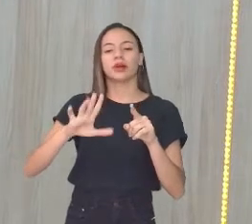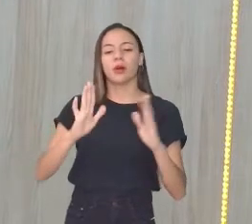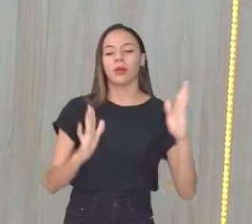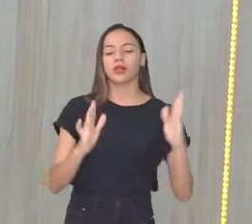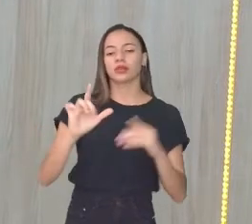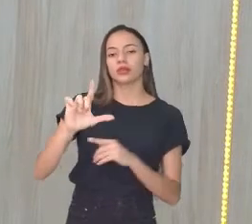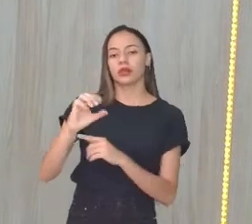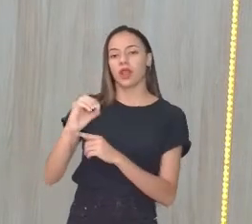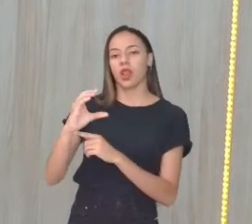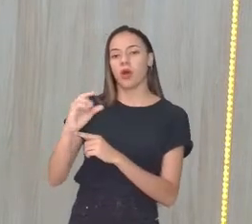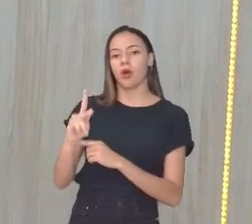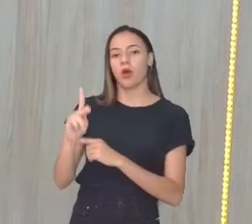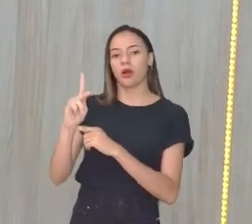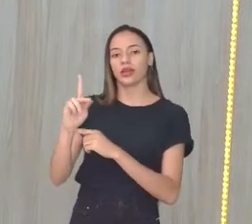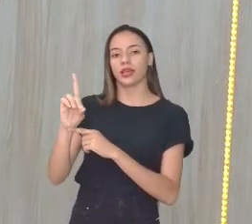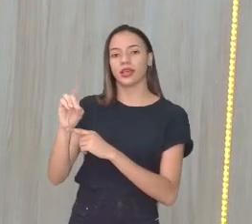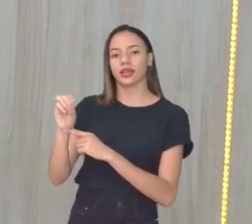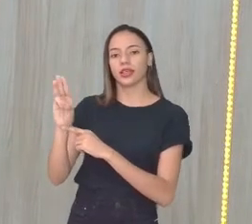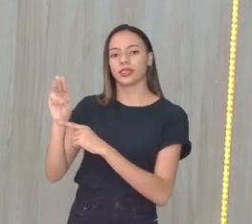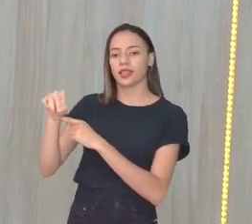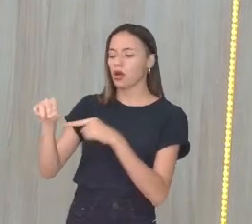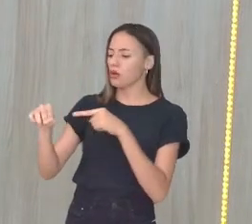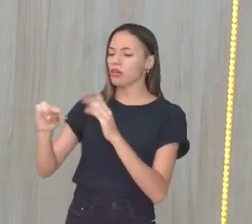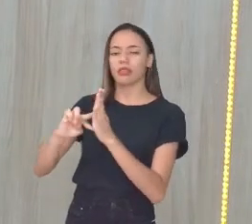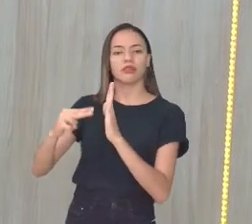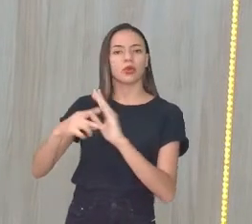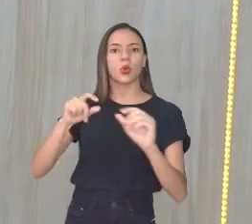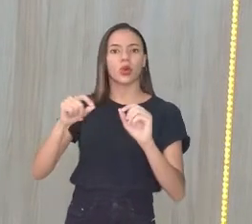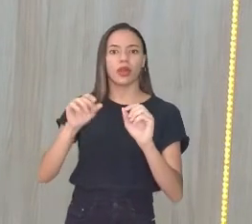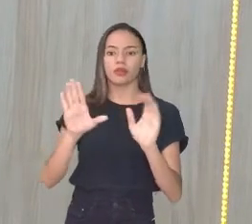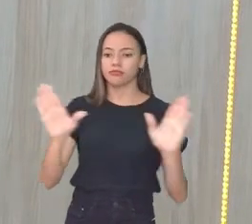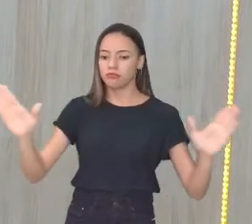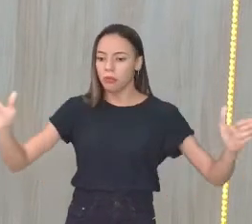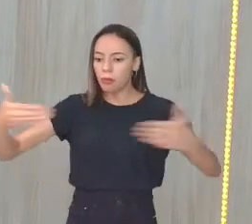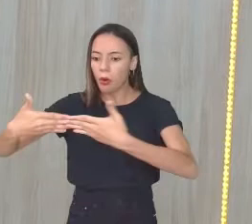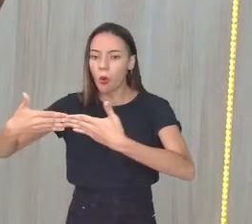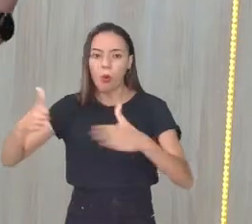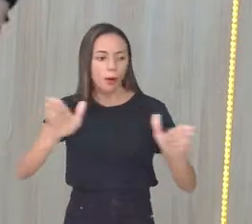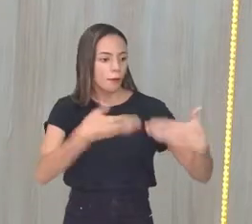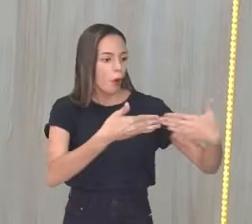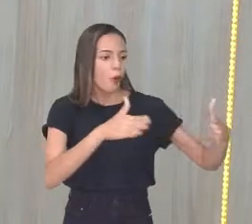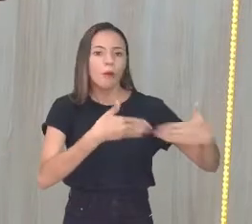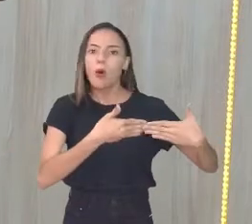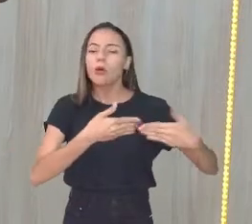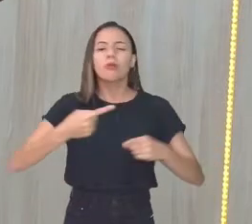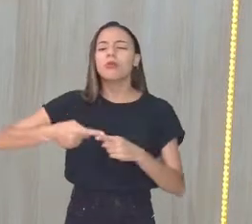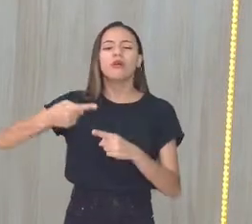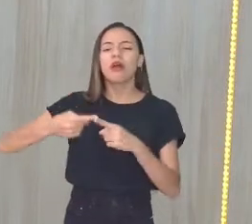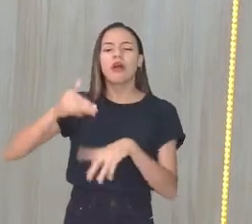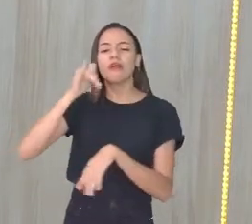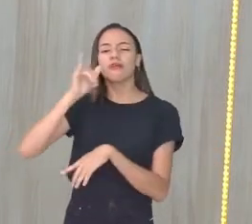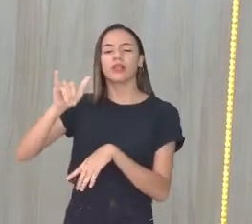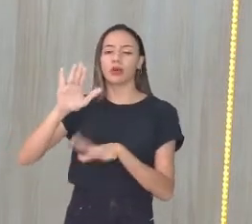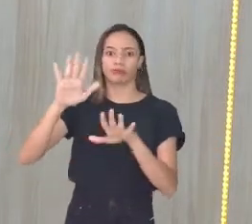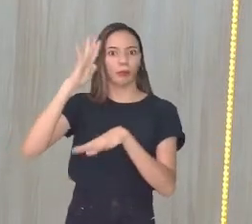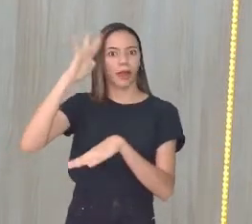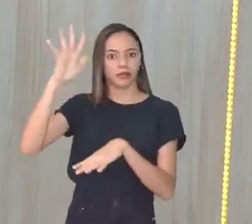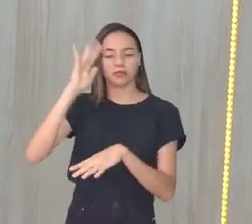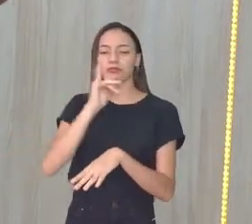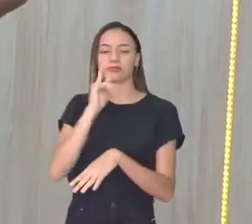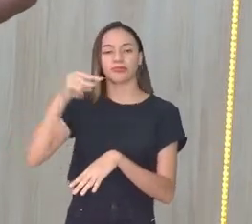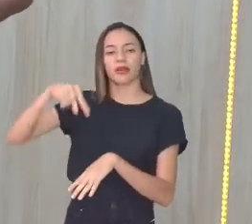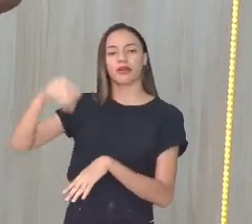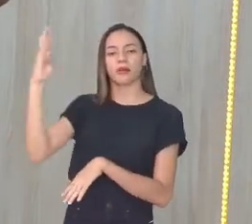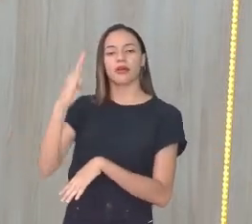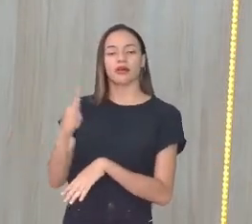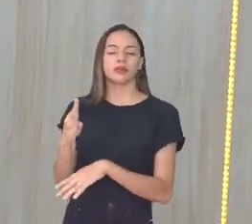lockdown? Fecha tudo. Isolamento. Né? Isolamento social para evitar. Porque é o seguinte, ó, imagina. Nós no Brasil